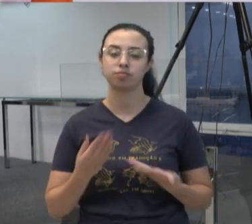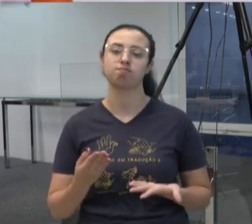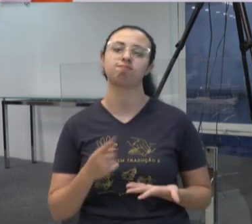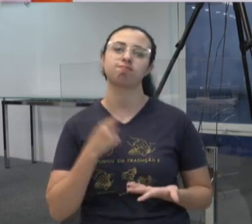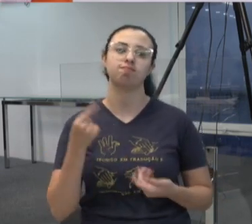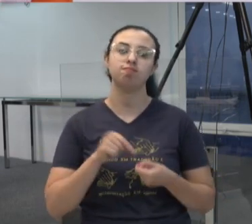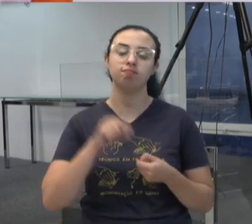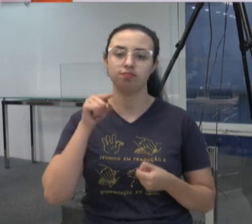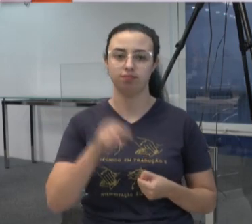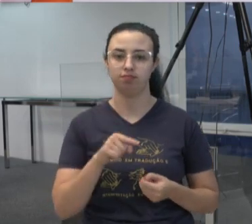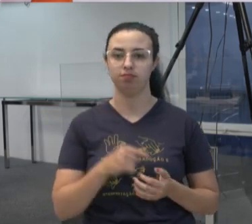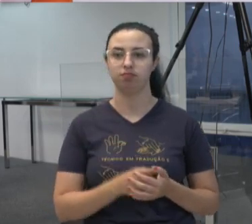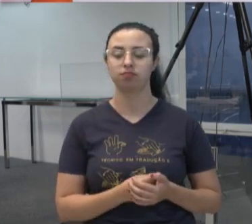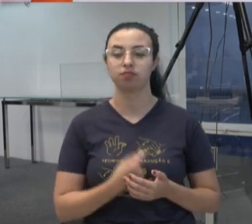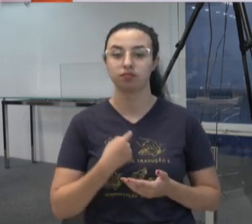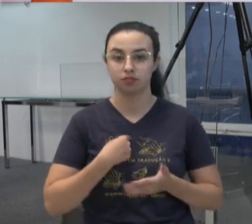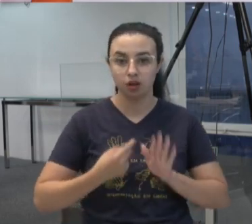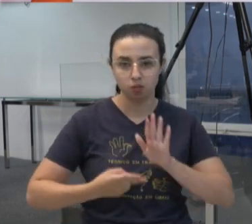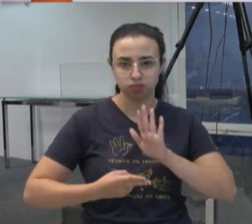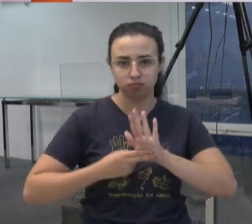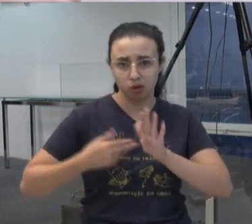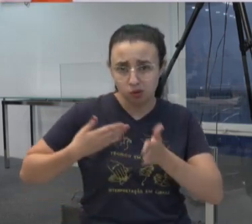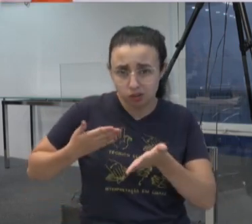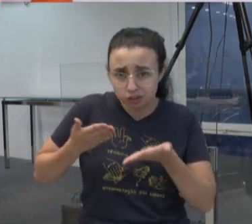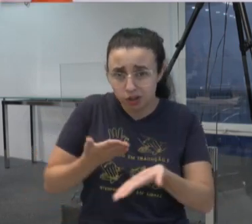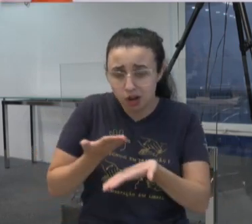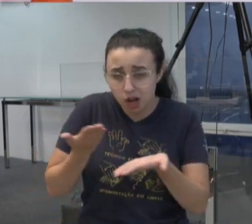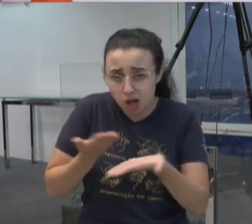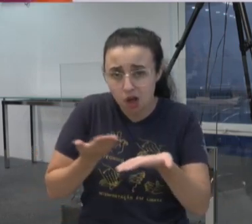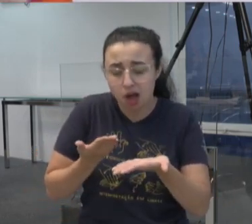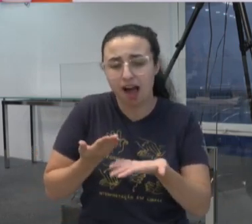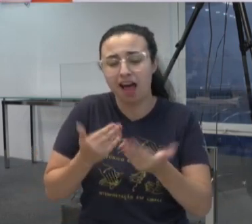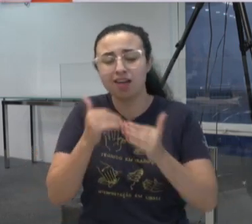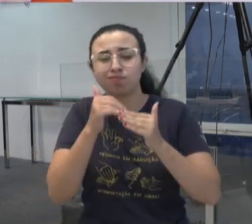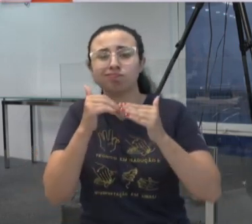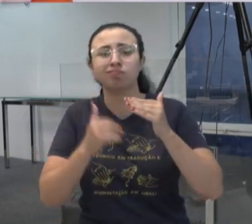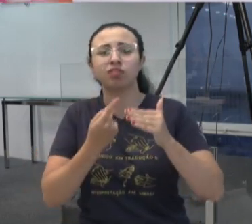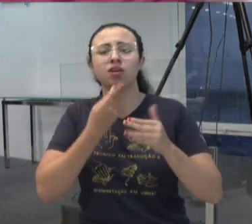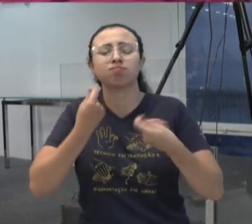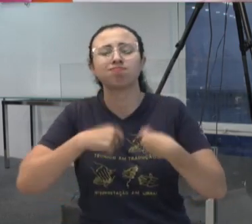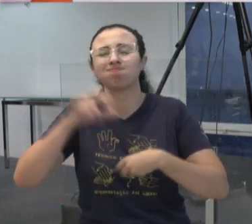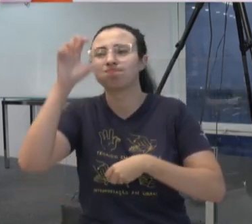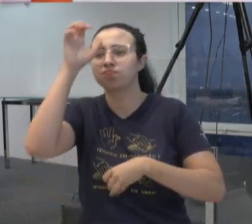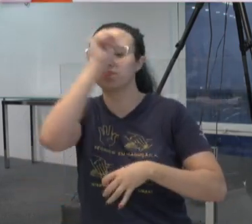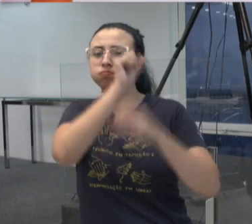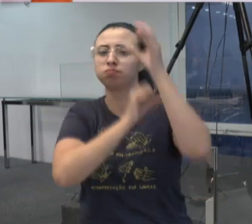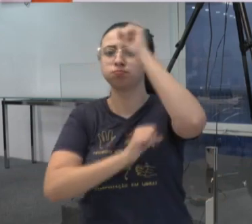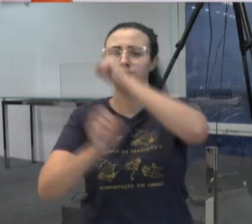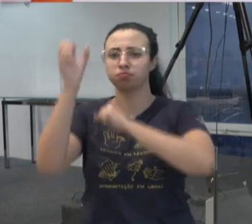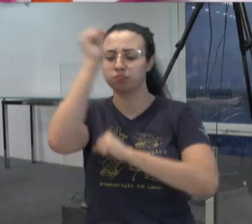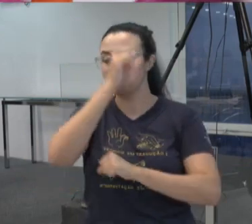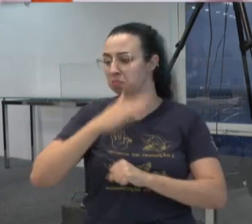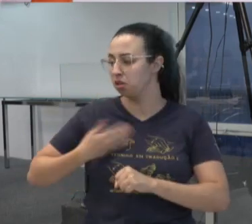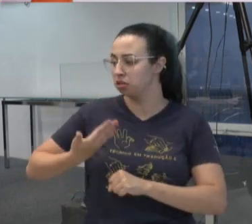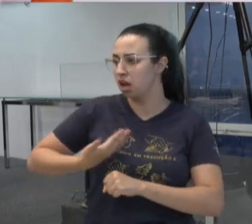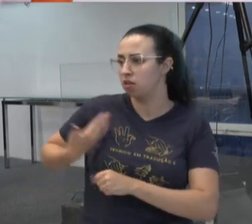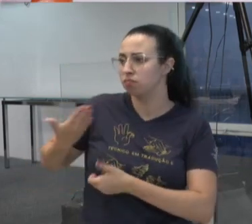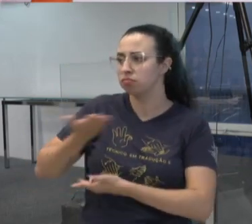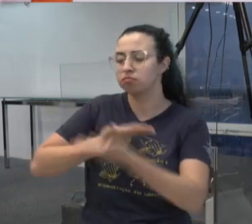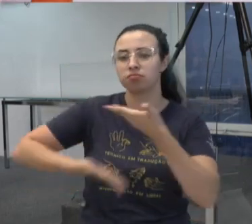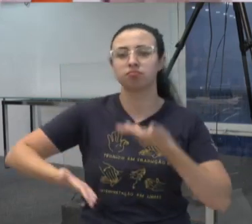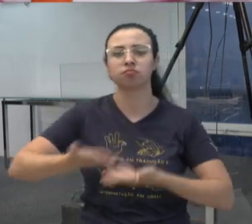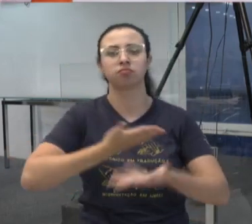faz, gente. Eu, assim, estou chegando agora, eu sou humilde em falar que eu tenho que aprender muito com meus colegas Edis, tem um decano dessa